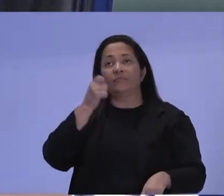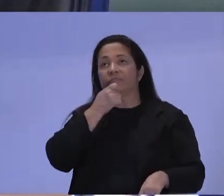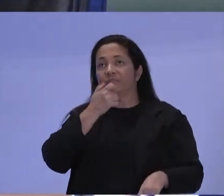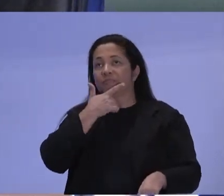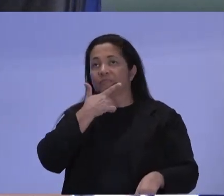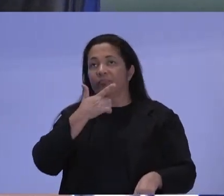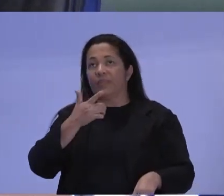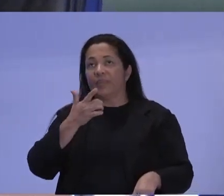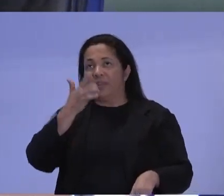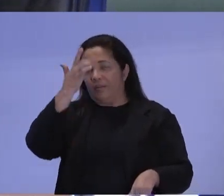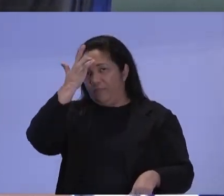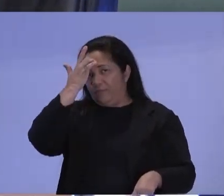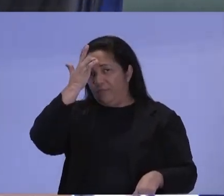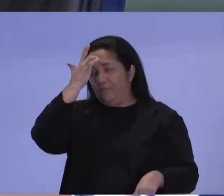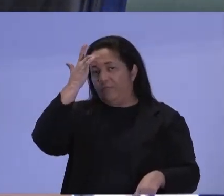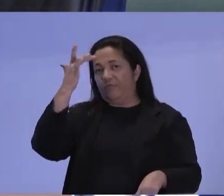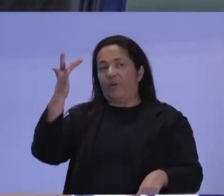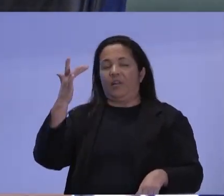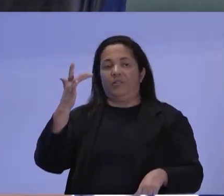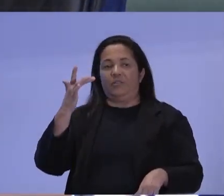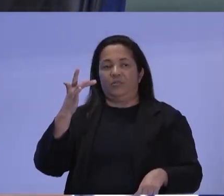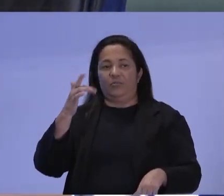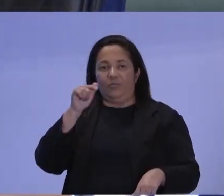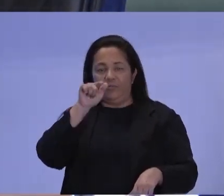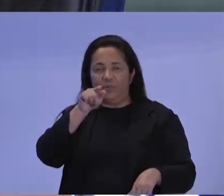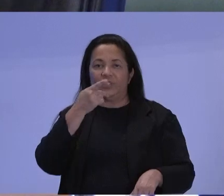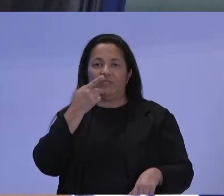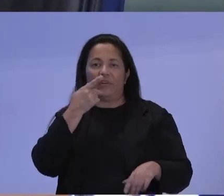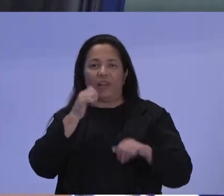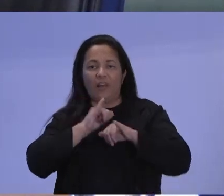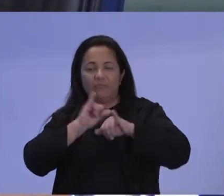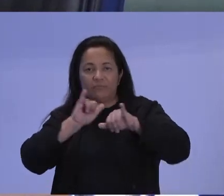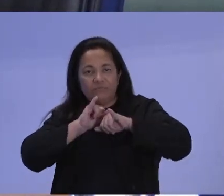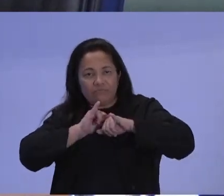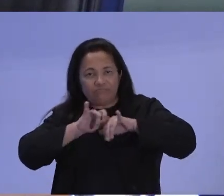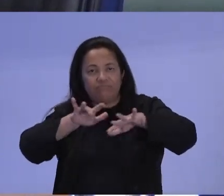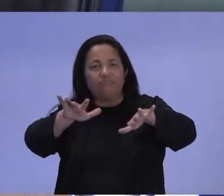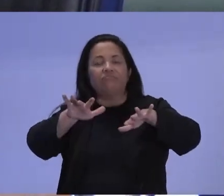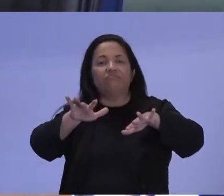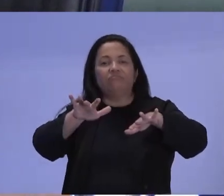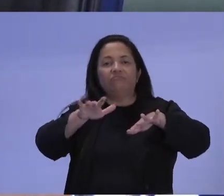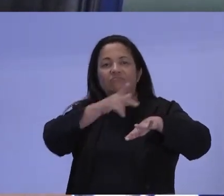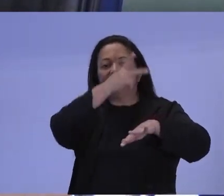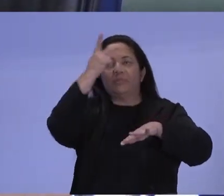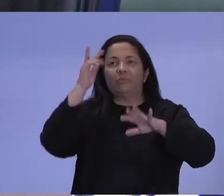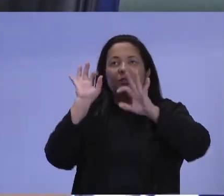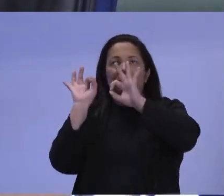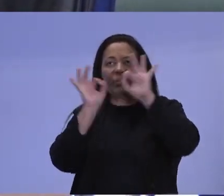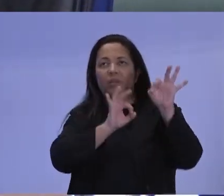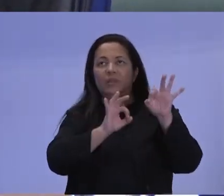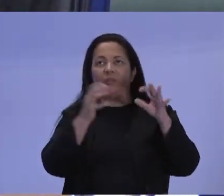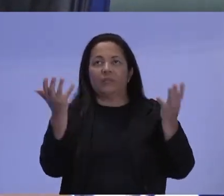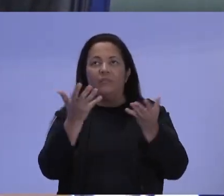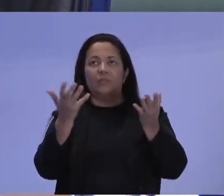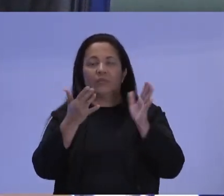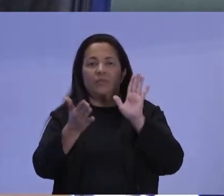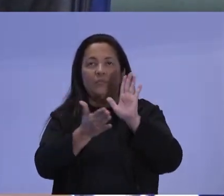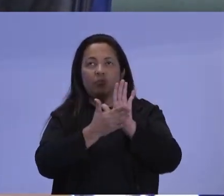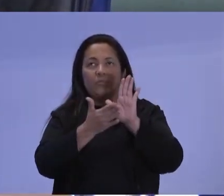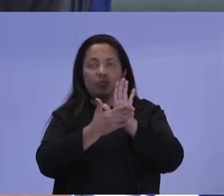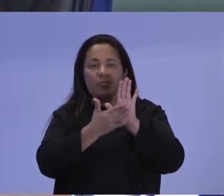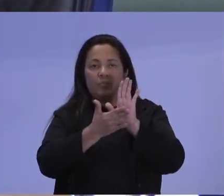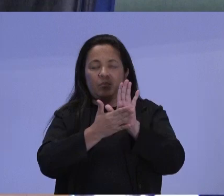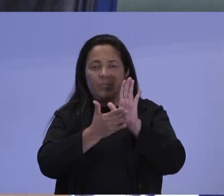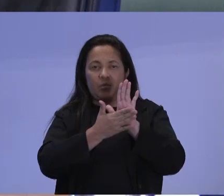mais fácil nós atingirmos essas pessoas. Então, eu queria fazer uma proposta para o senhor